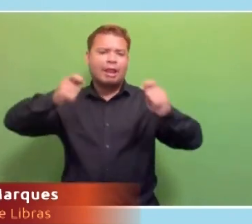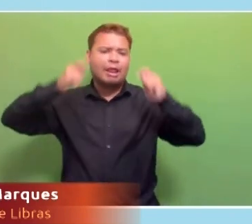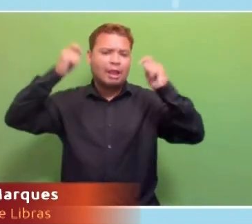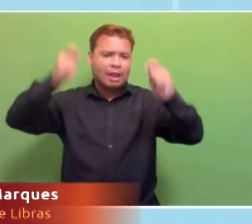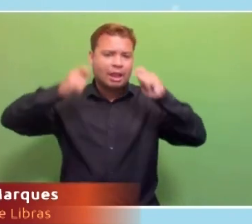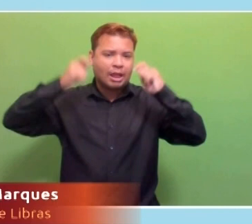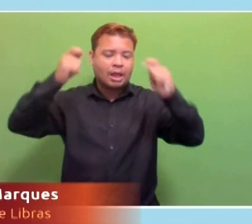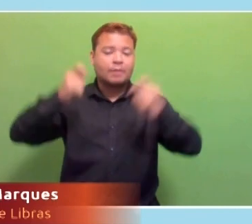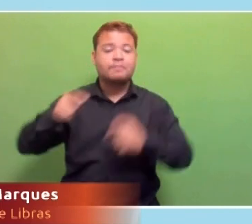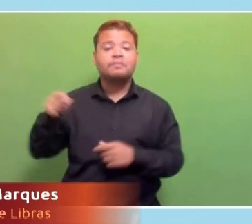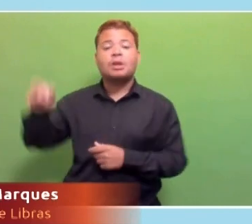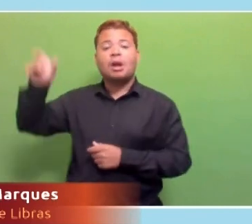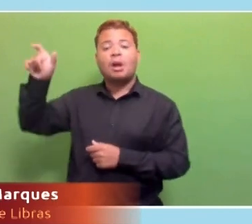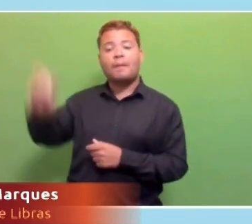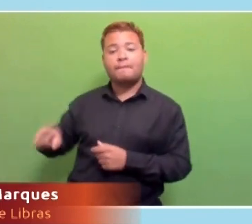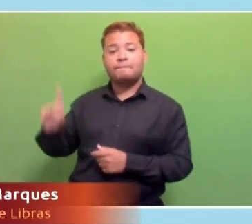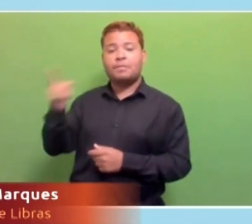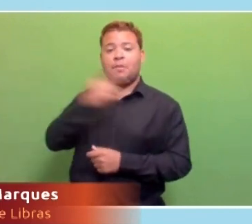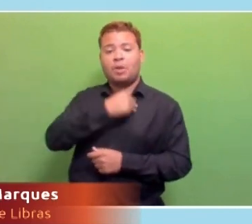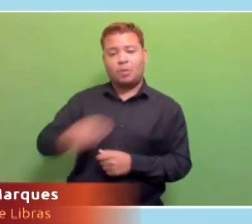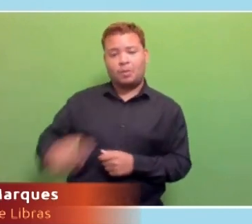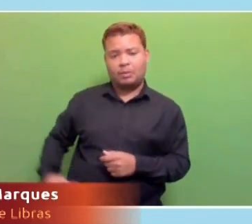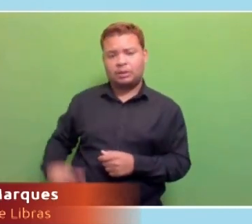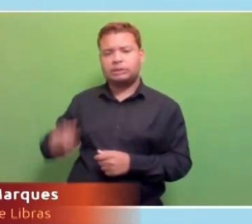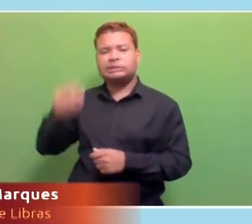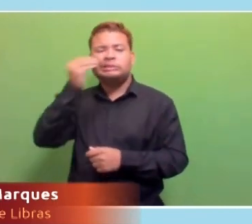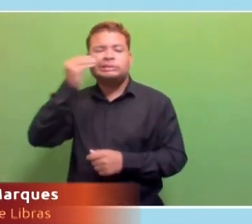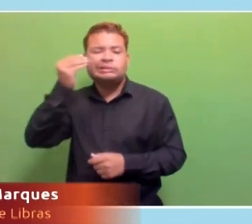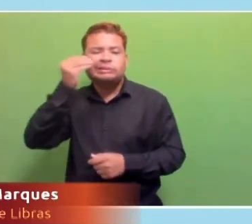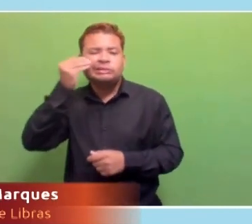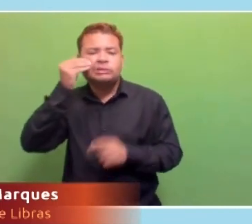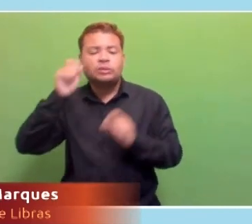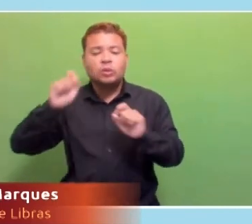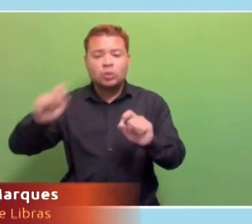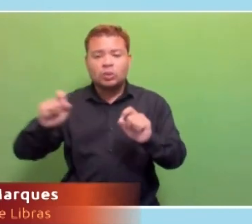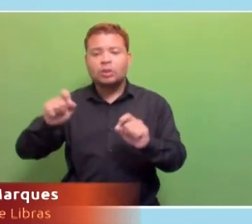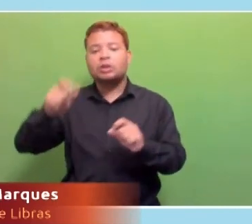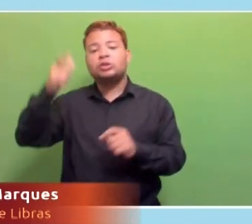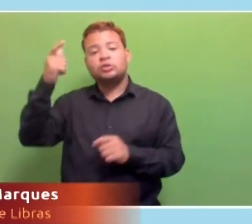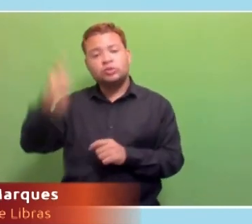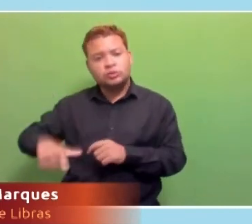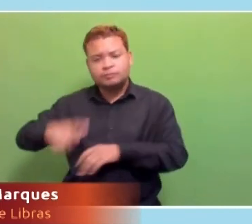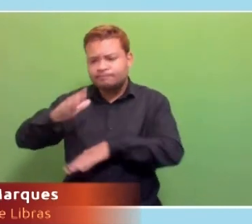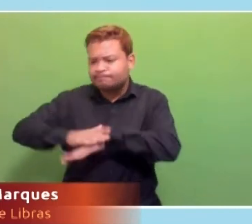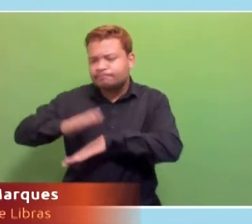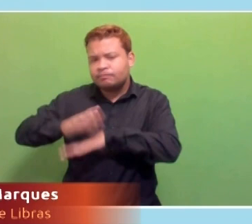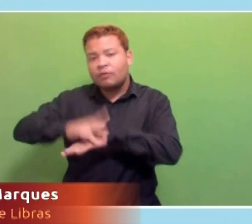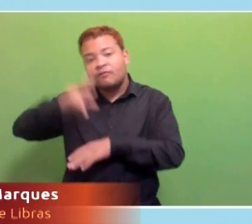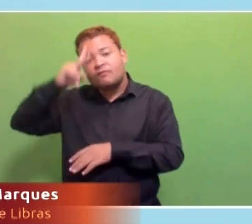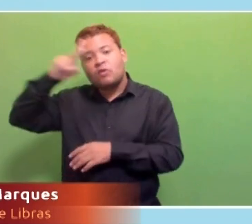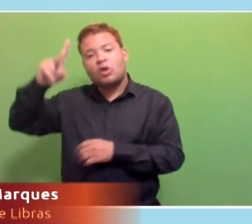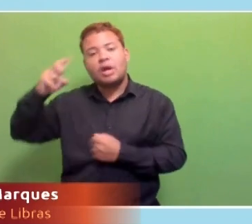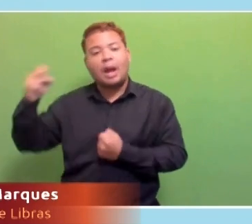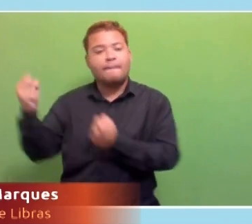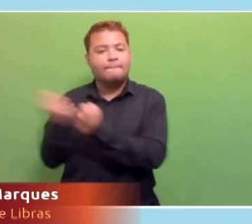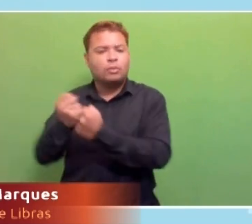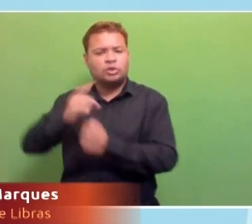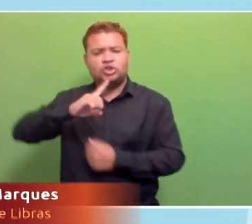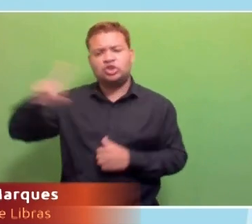começa a tentar fortalecer sua retórica da extrema-direita e, em certa